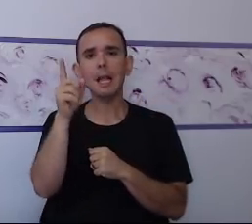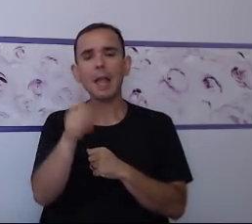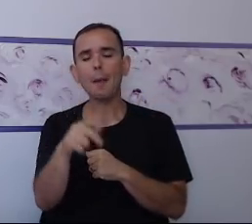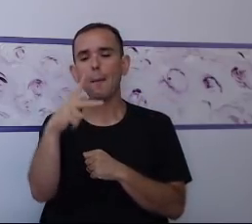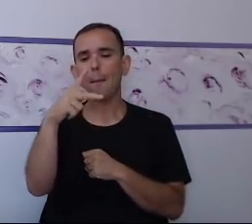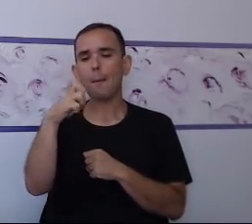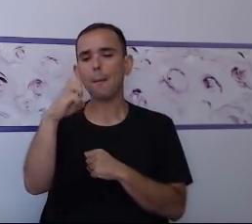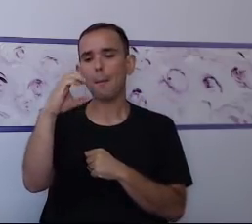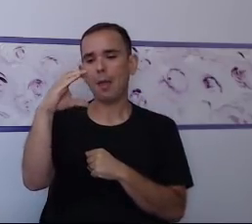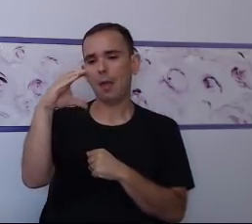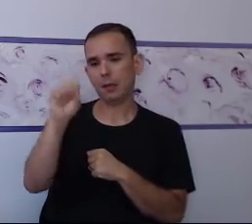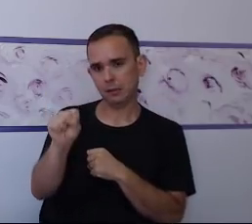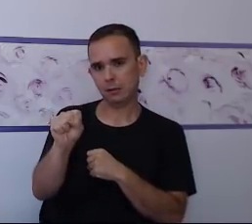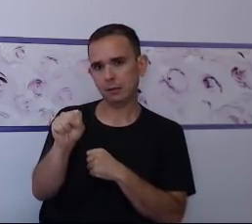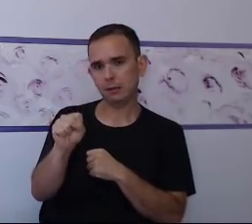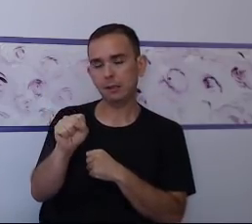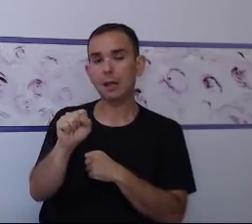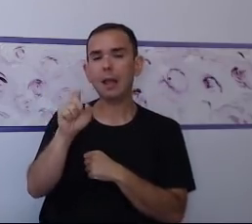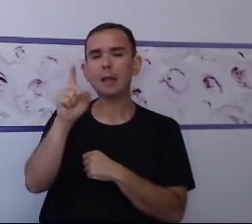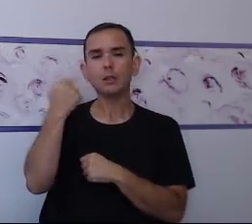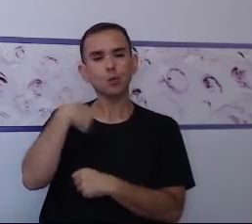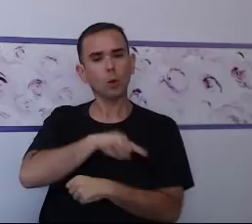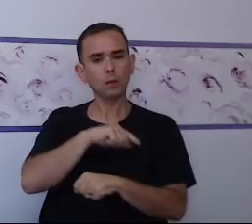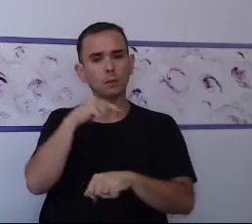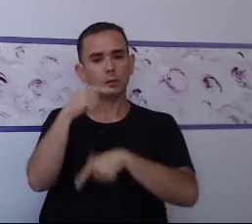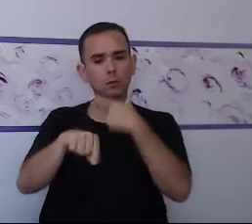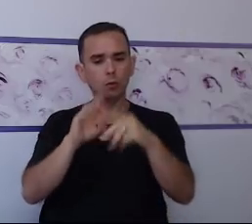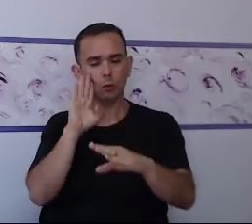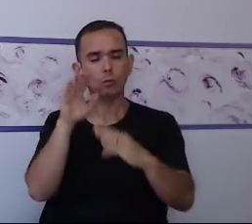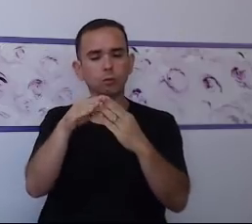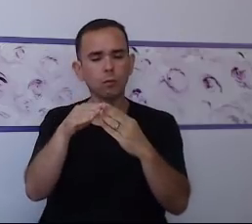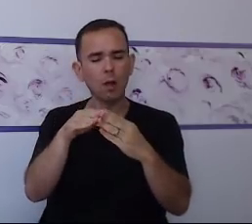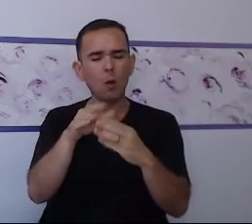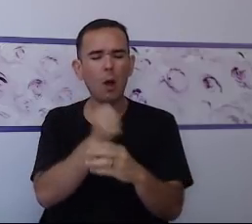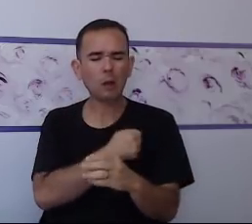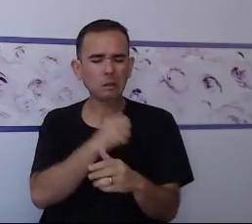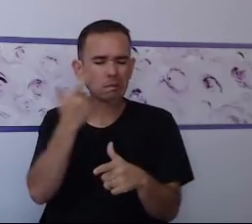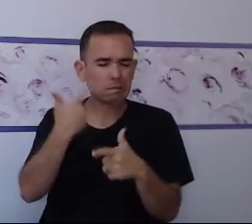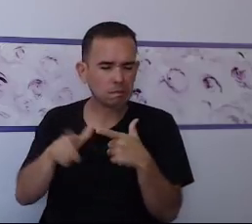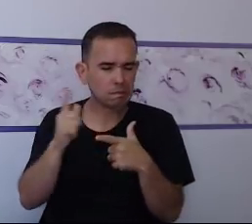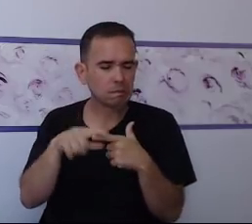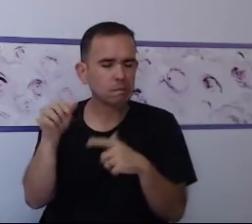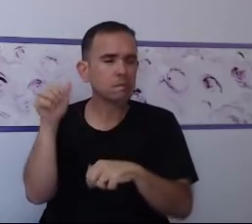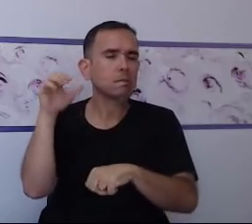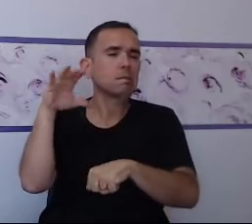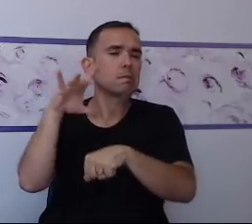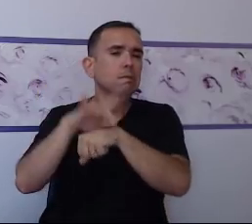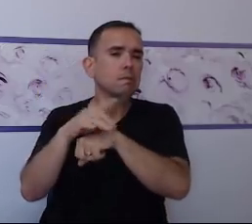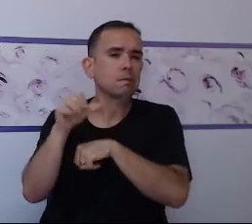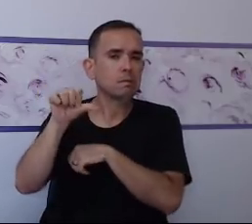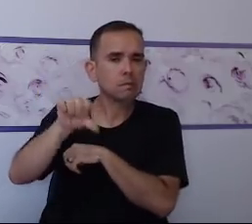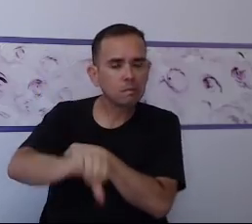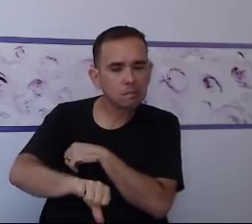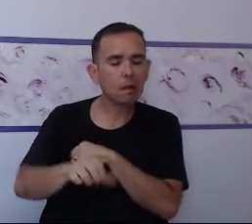PECs, tá? E a gente também trabalha para aquele aluno mais comprometido com a